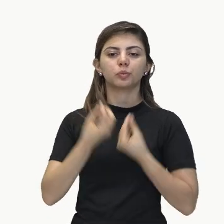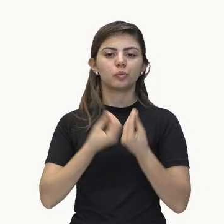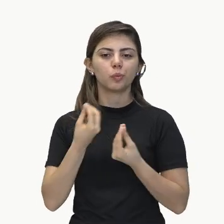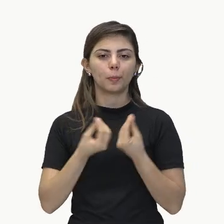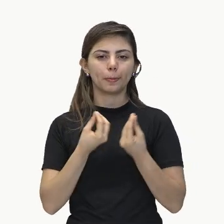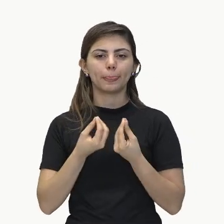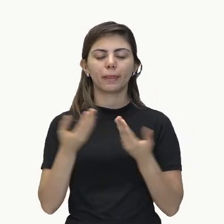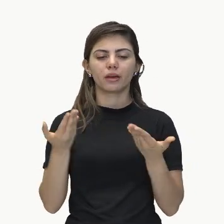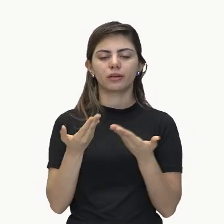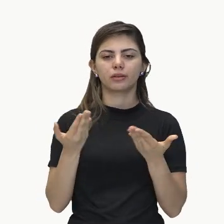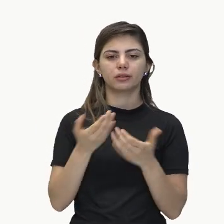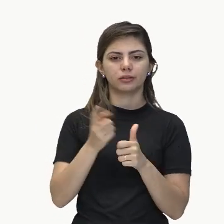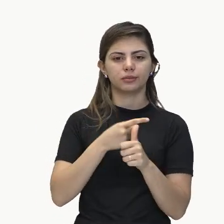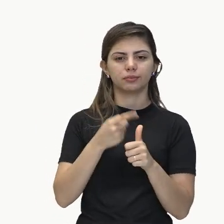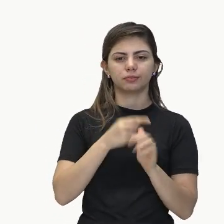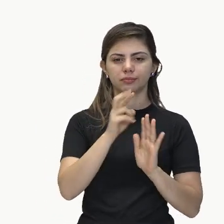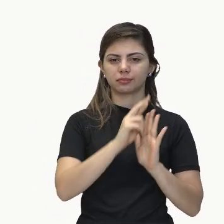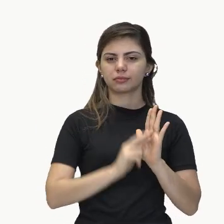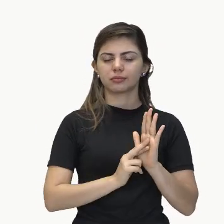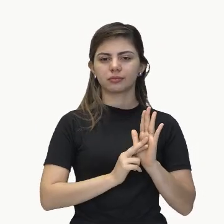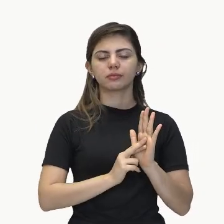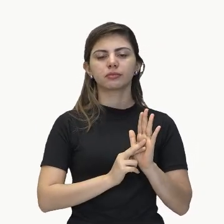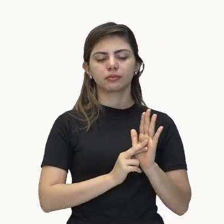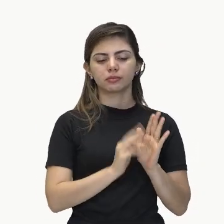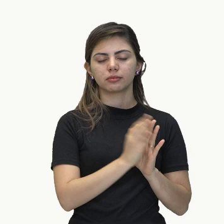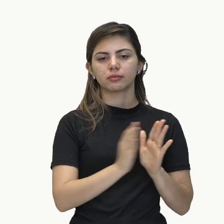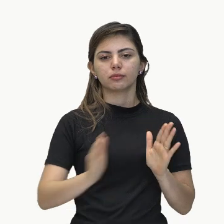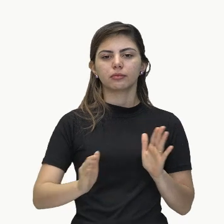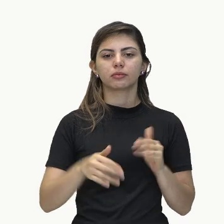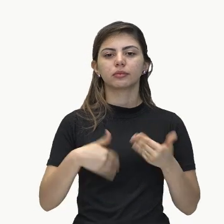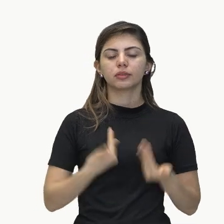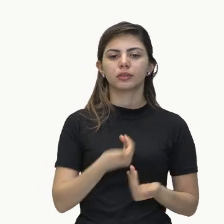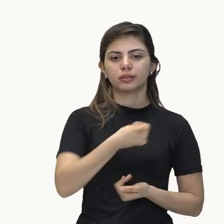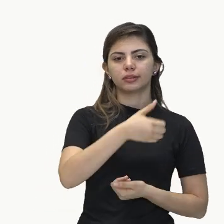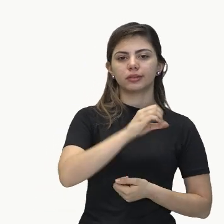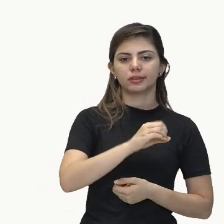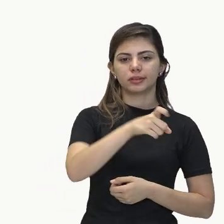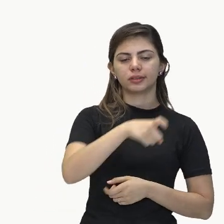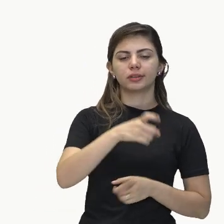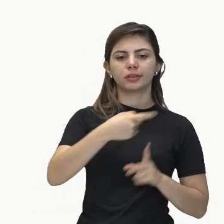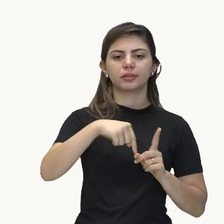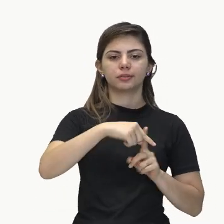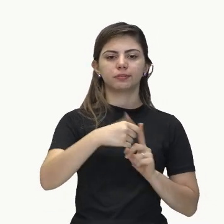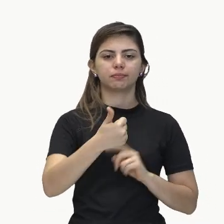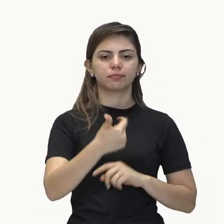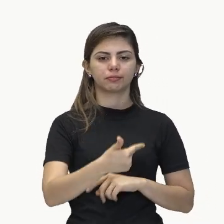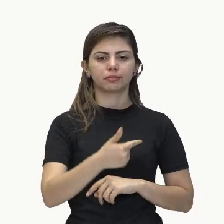primeiro passo lá do início que a gente aprendeu. Então, 10x mais 12x,